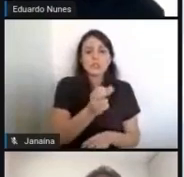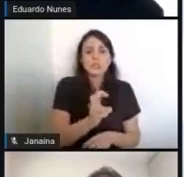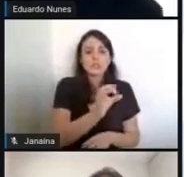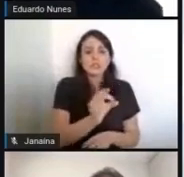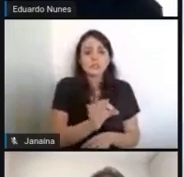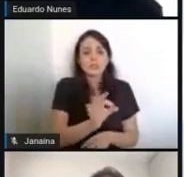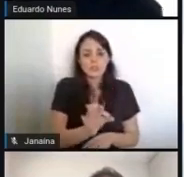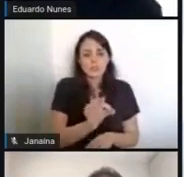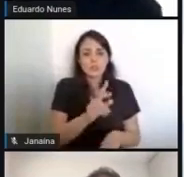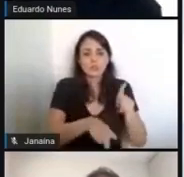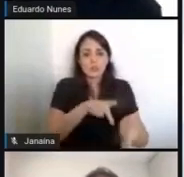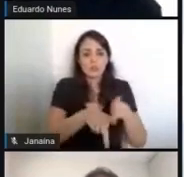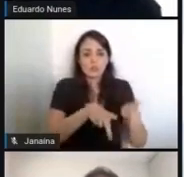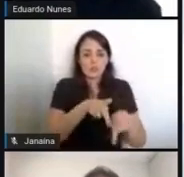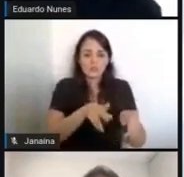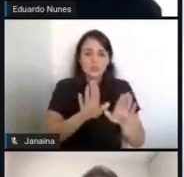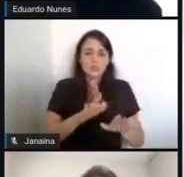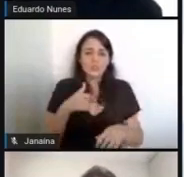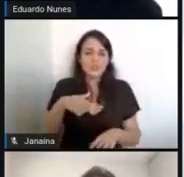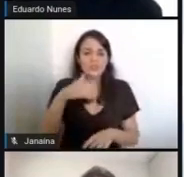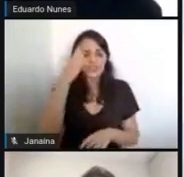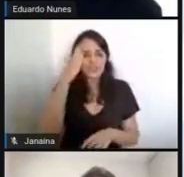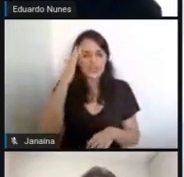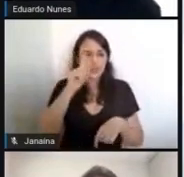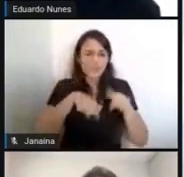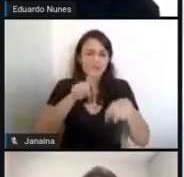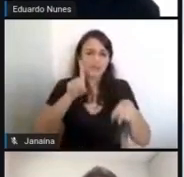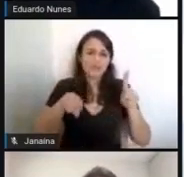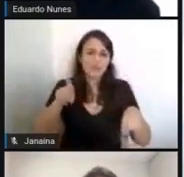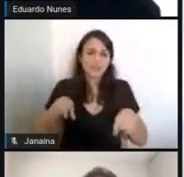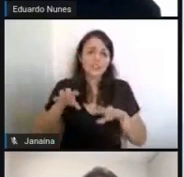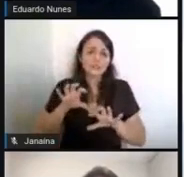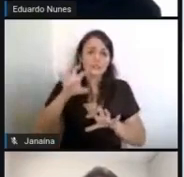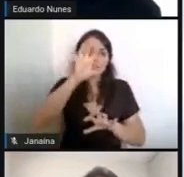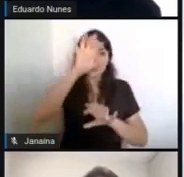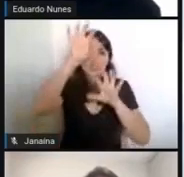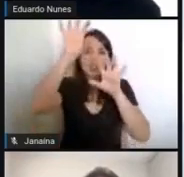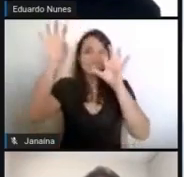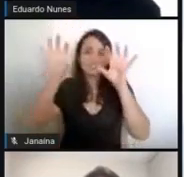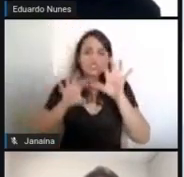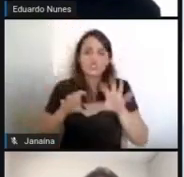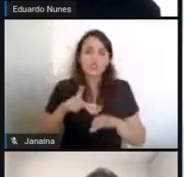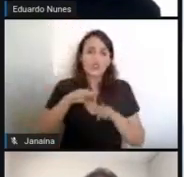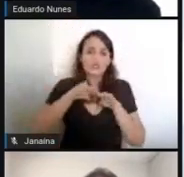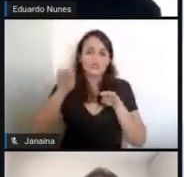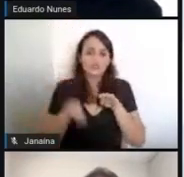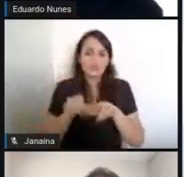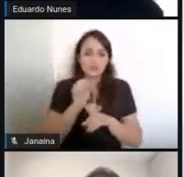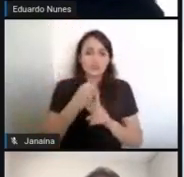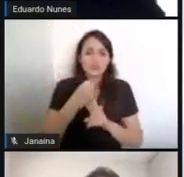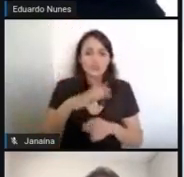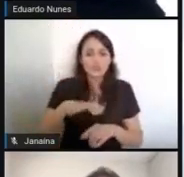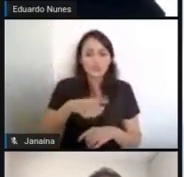mas a gente sabe também que isso é variável de acordo com as regiões. A gente tem desigualdades sociais históricas que fazem com que a cobertura